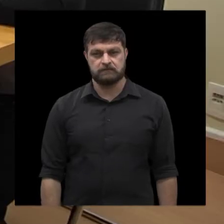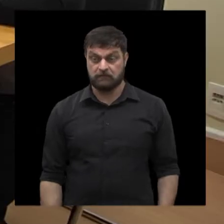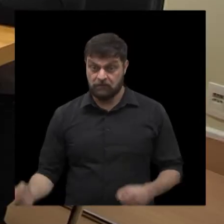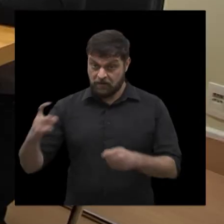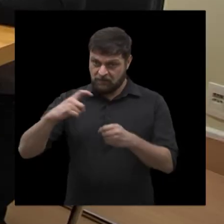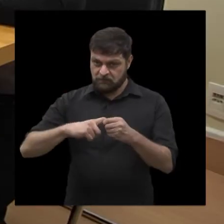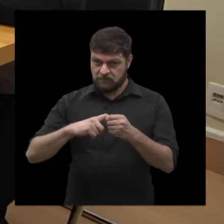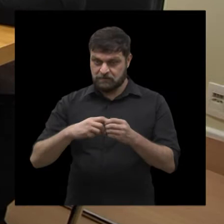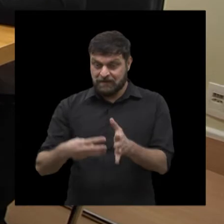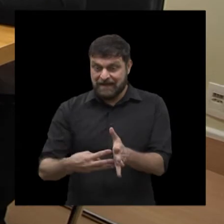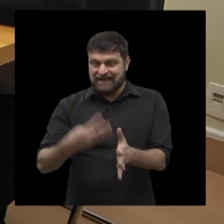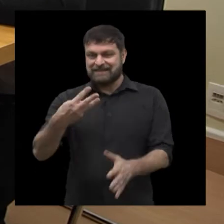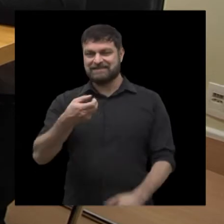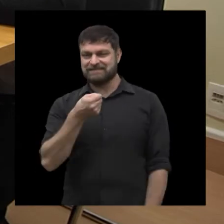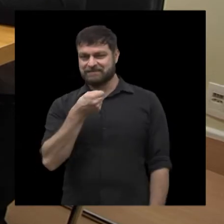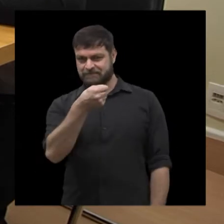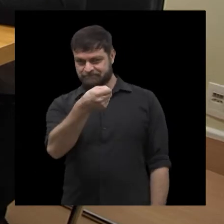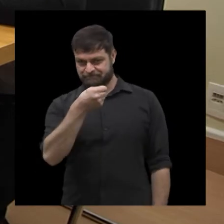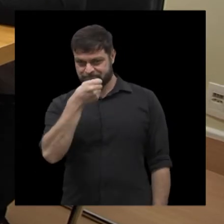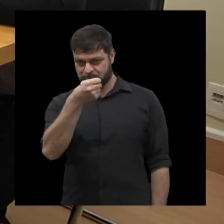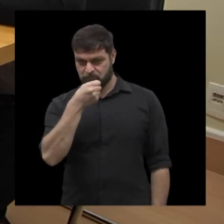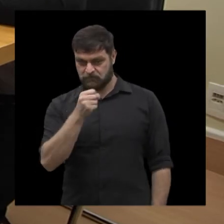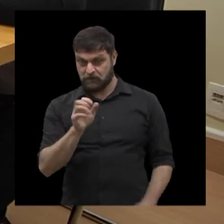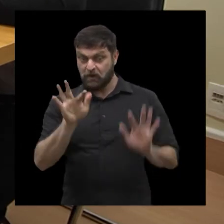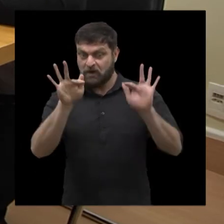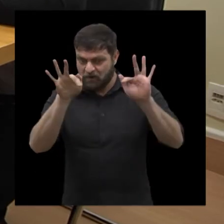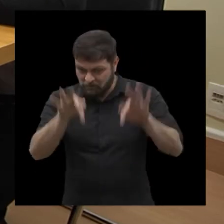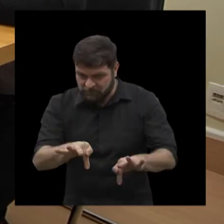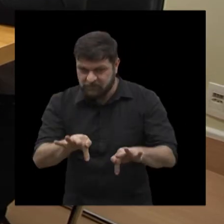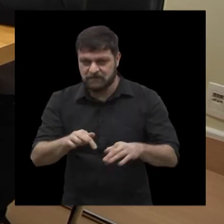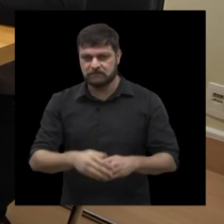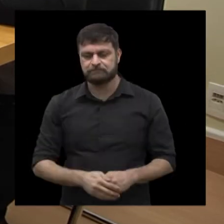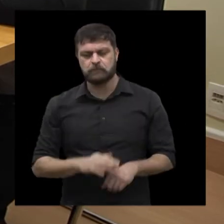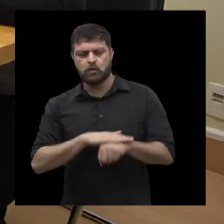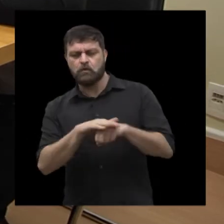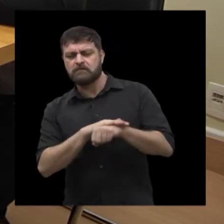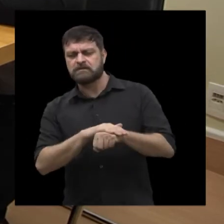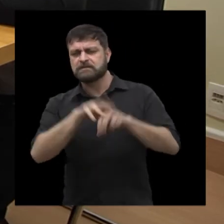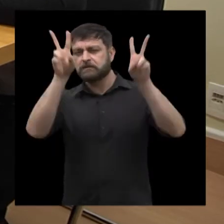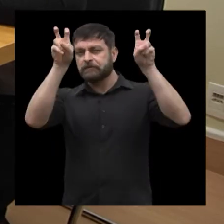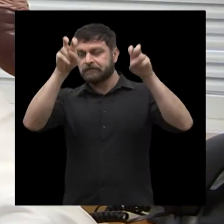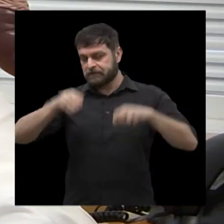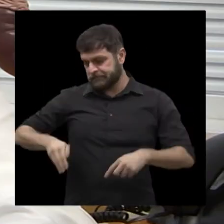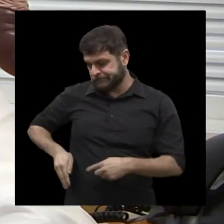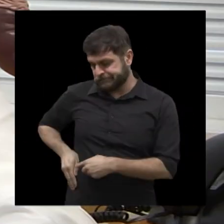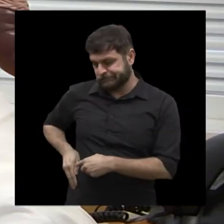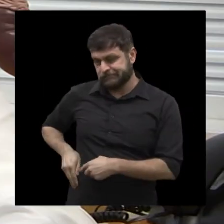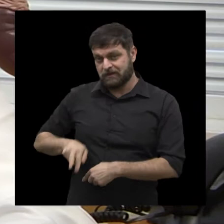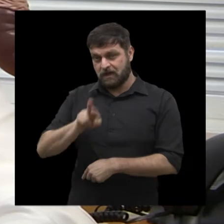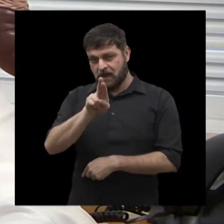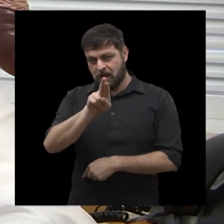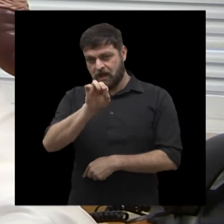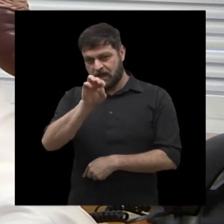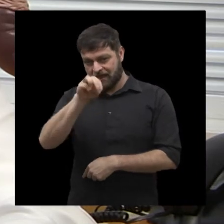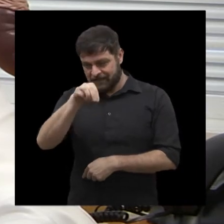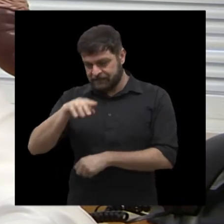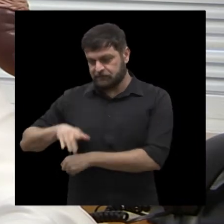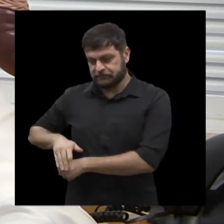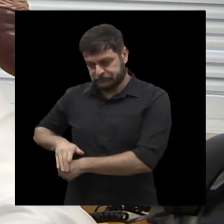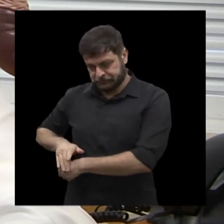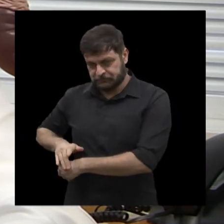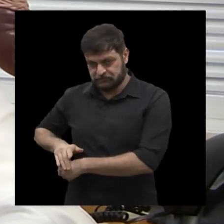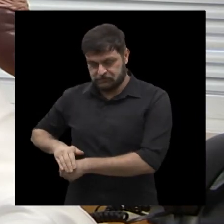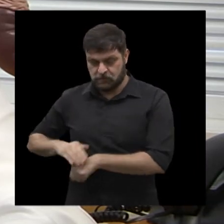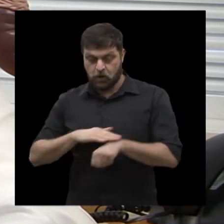Estamos de volta agora para o terceiro e último bloco desse Momento Saúde, falando sobre doenças renais, com o Dr. Marcelo